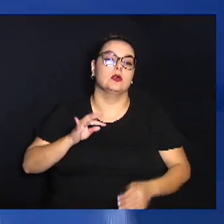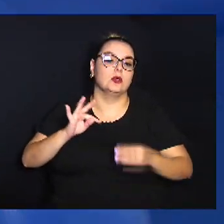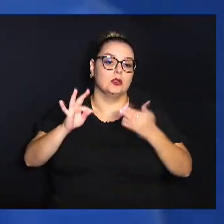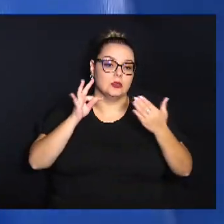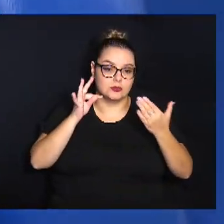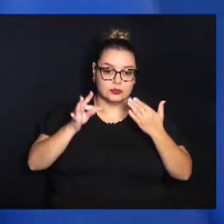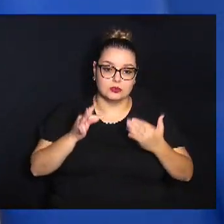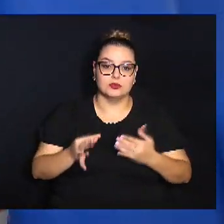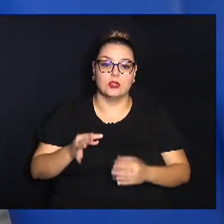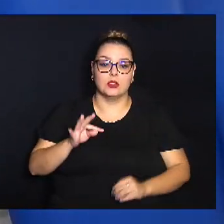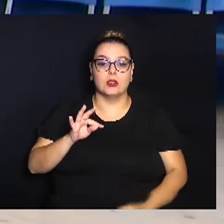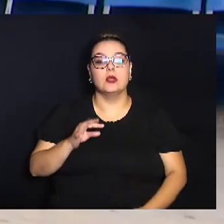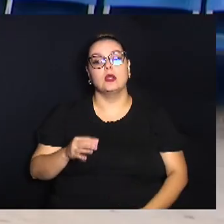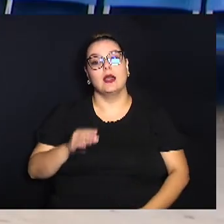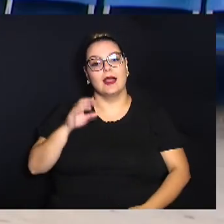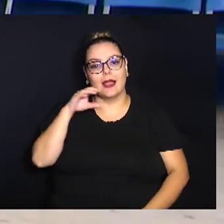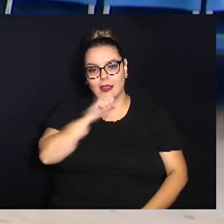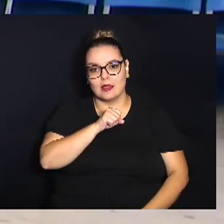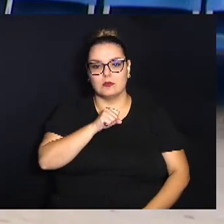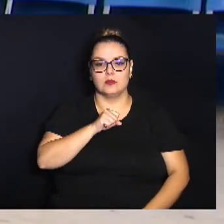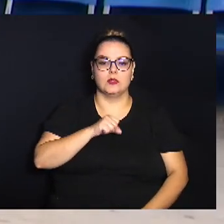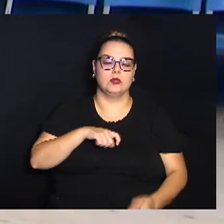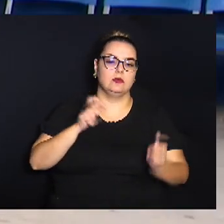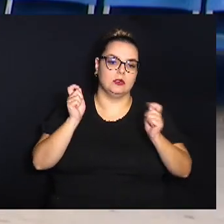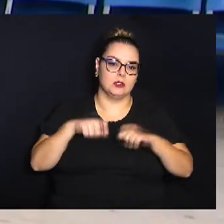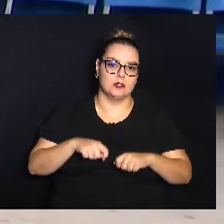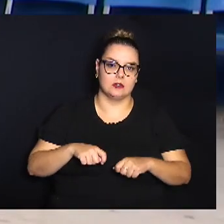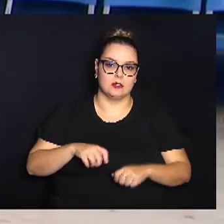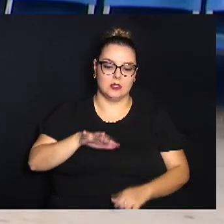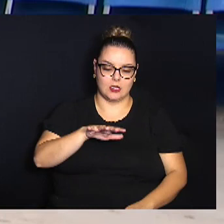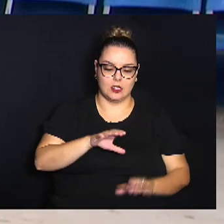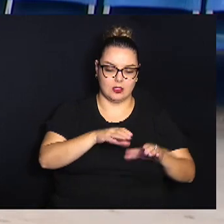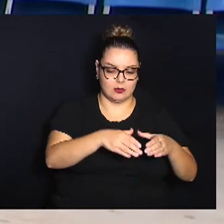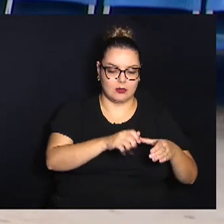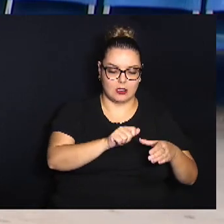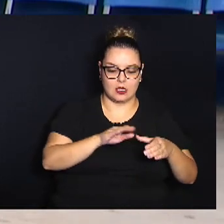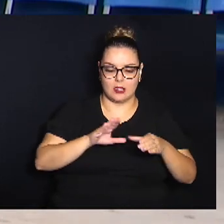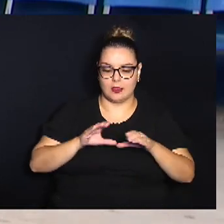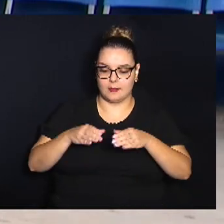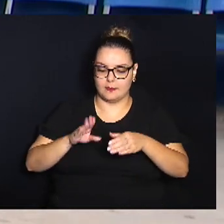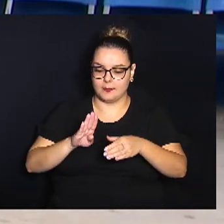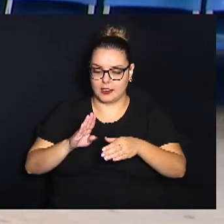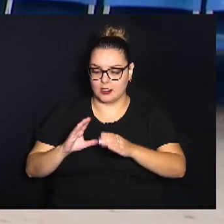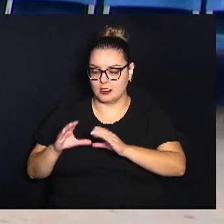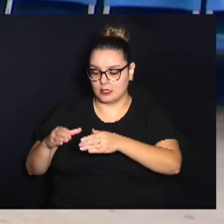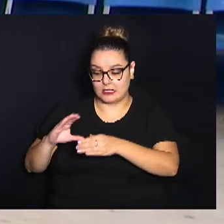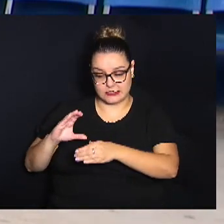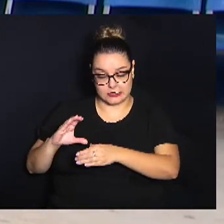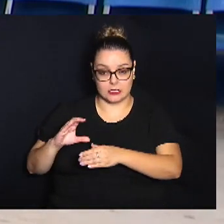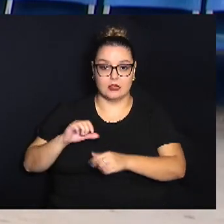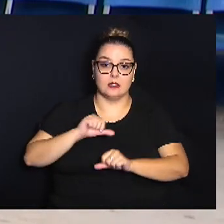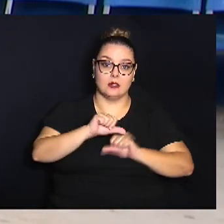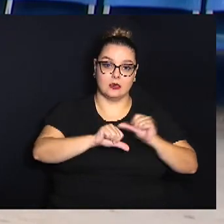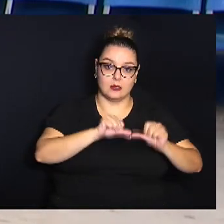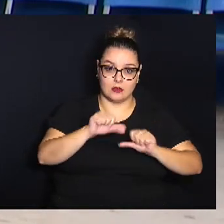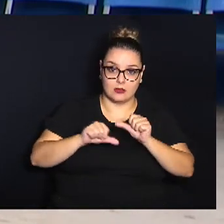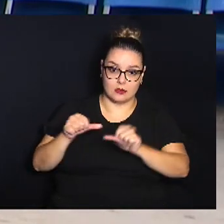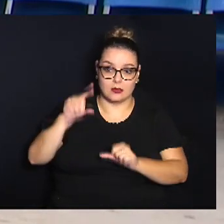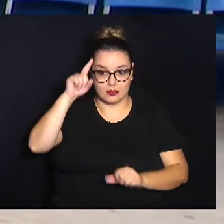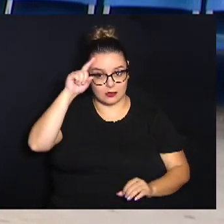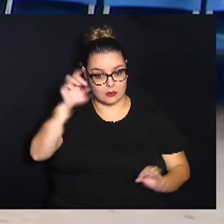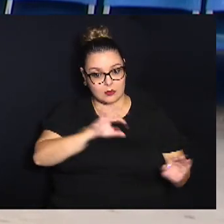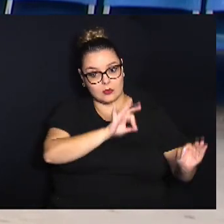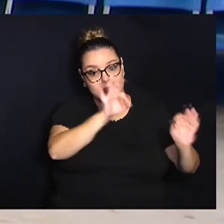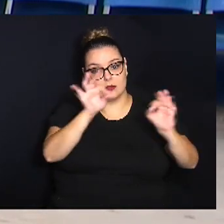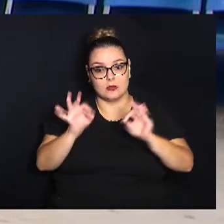forma rápida e eficaz. Essa classificação dele, se ele é grupo A, B ou C, que daí vai mudar a rotina de